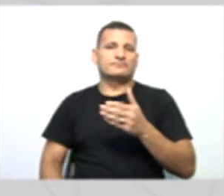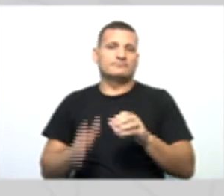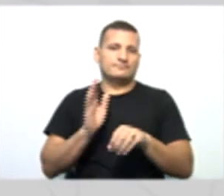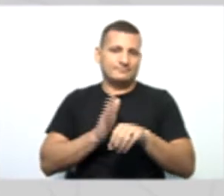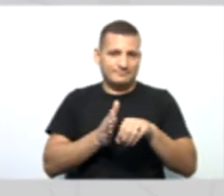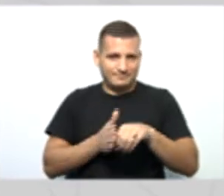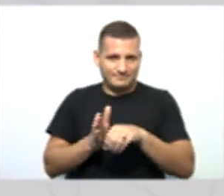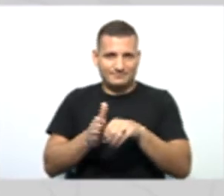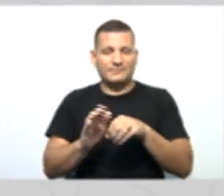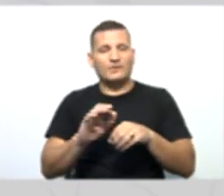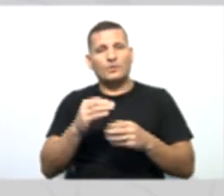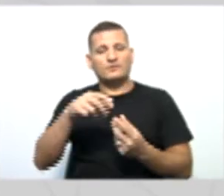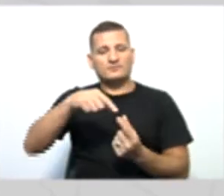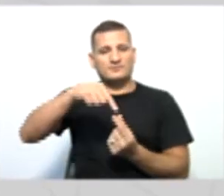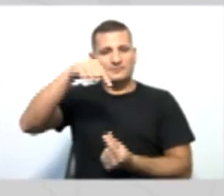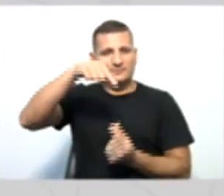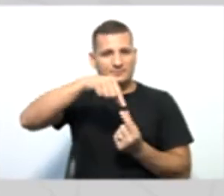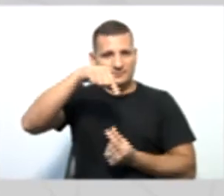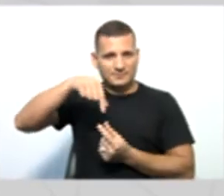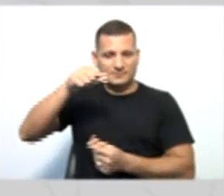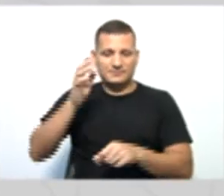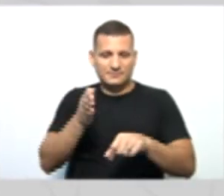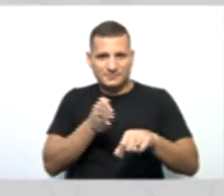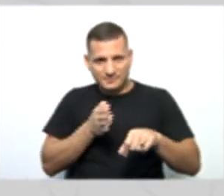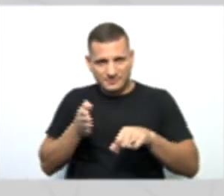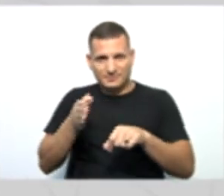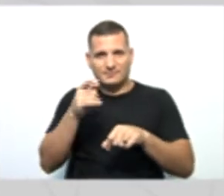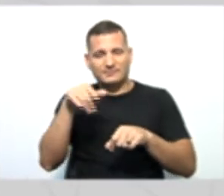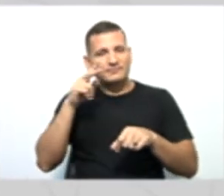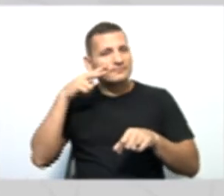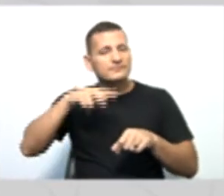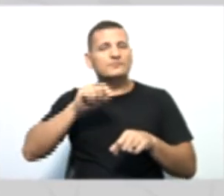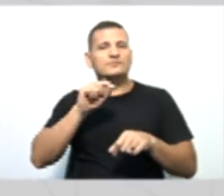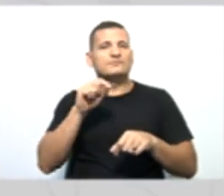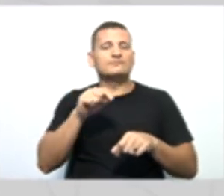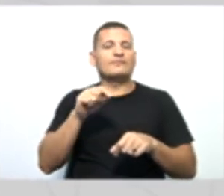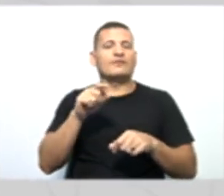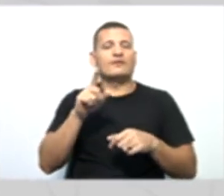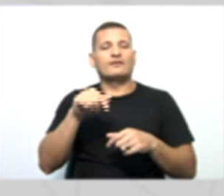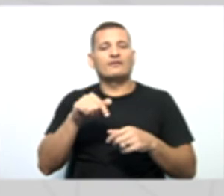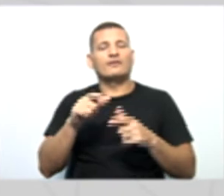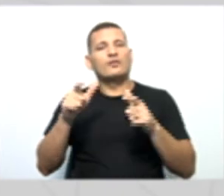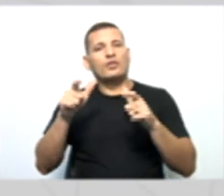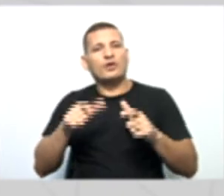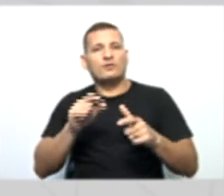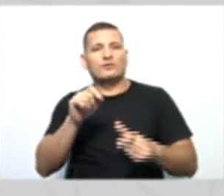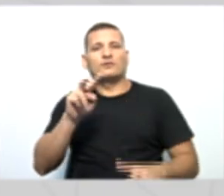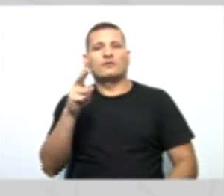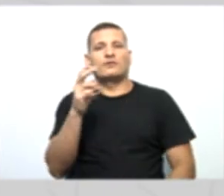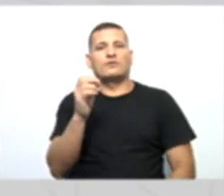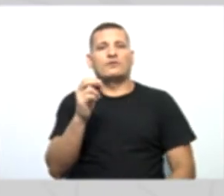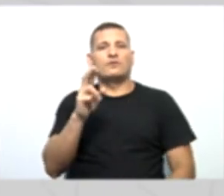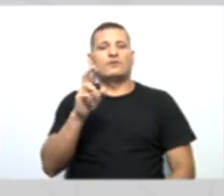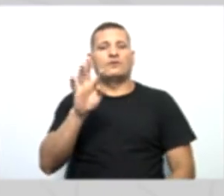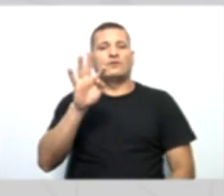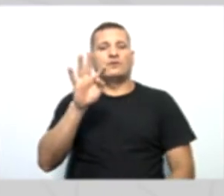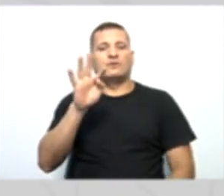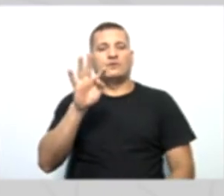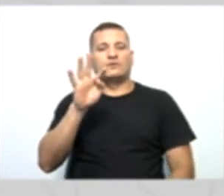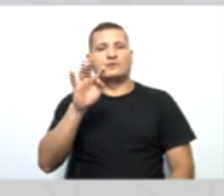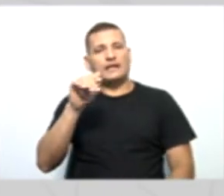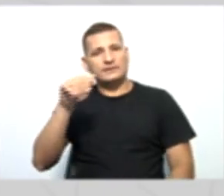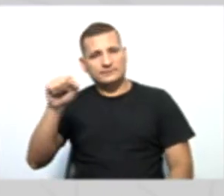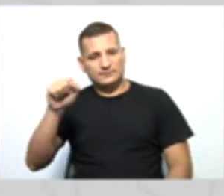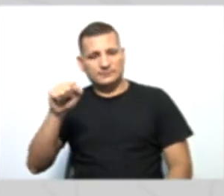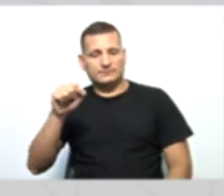ter identificado que seria um arranjo produtivo local de hortaliças. Horticultura, na